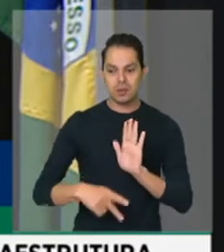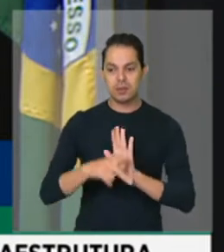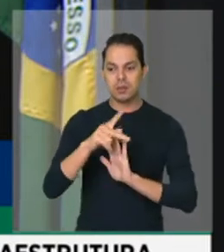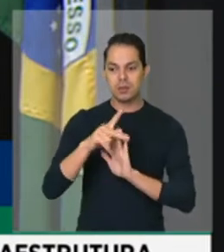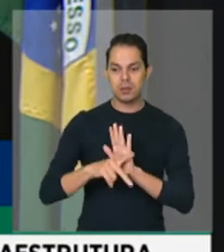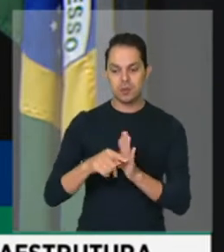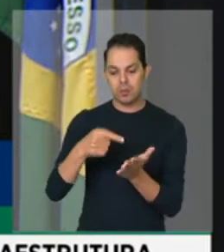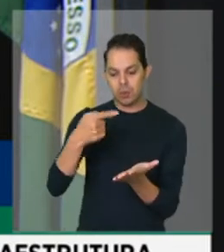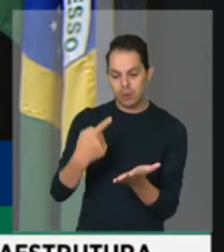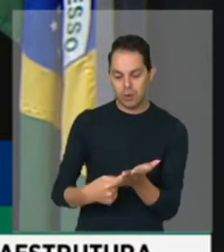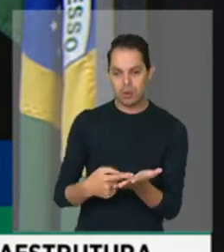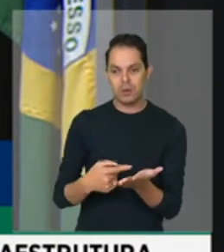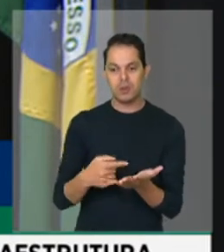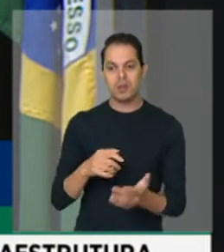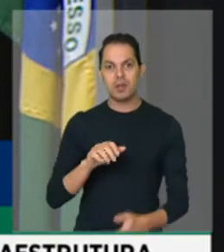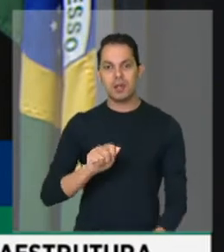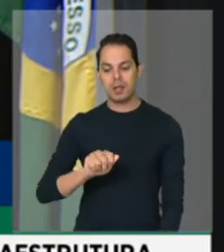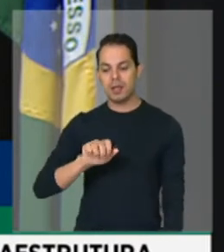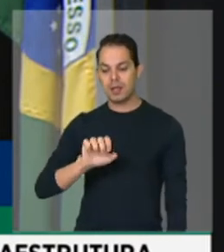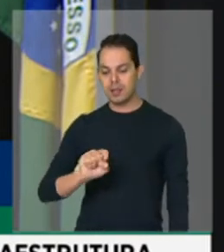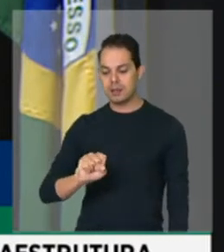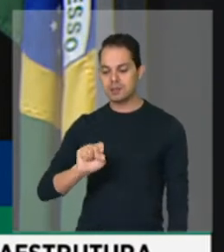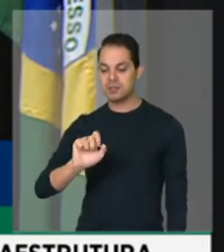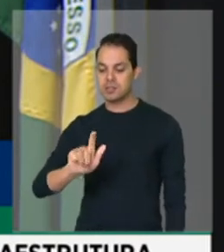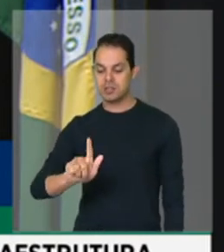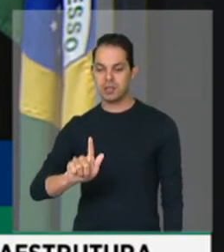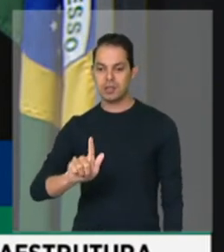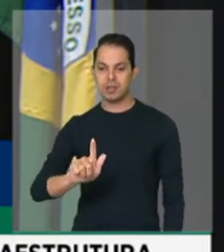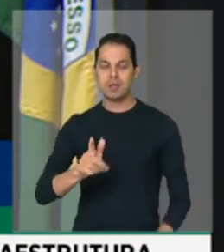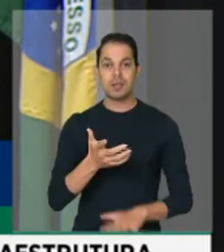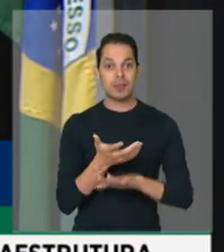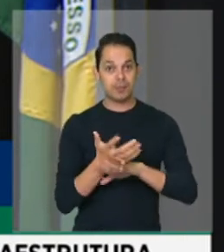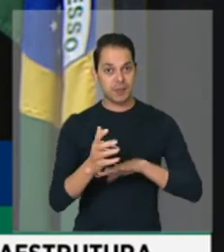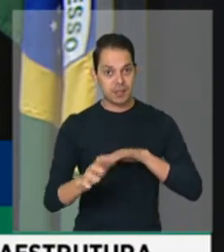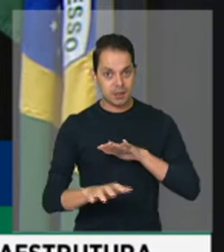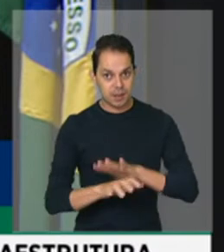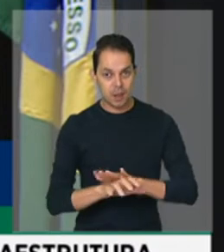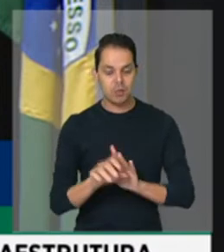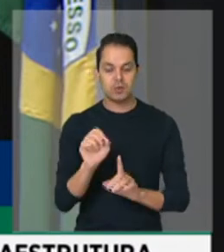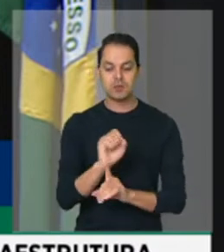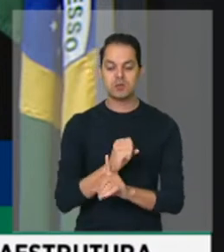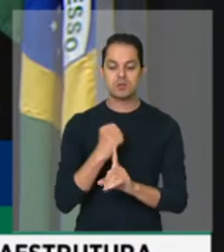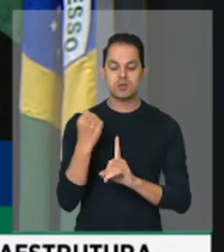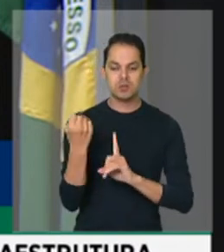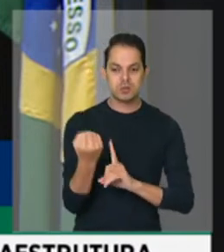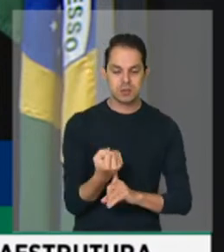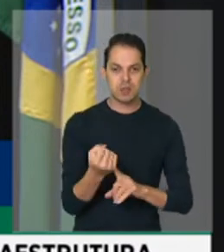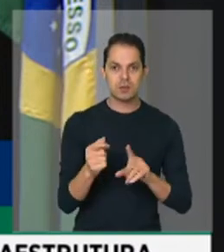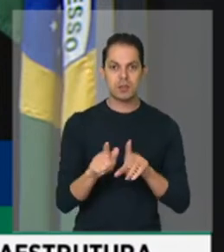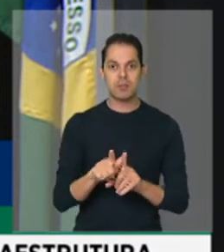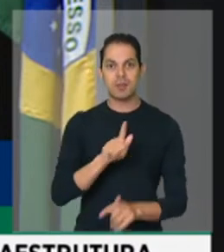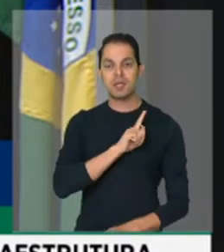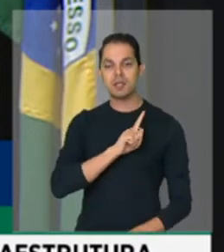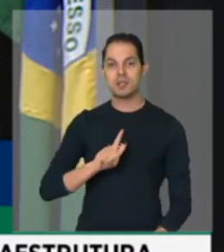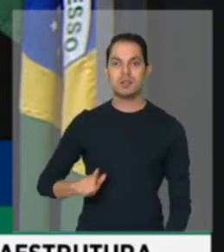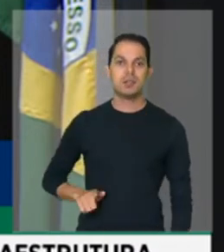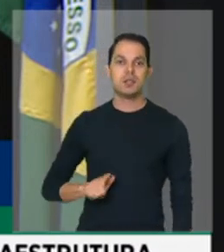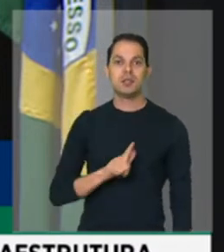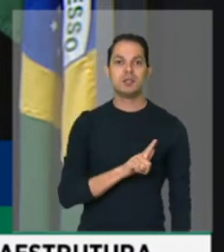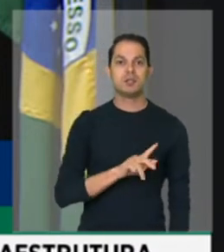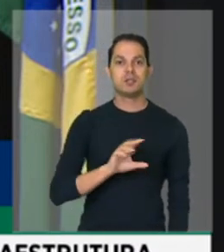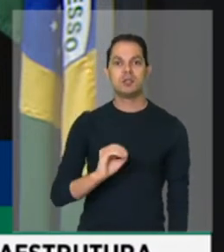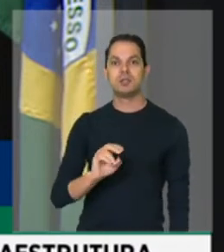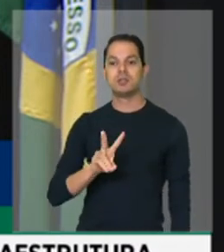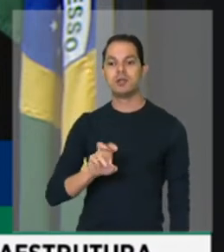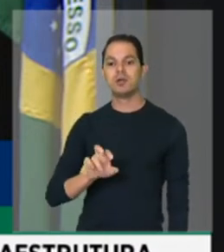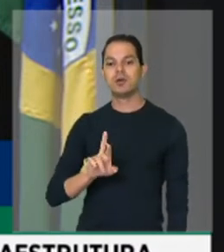compromissos ASG, ambiental, social e de governança. Todas as regras de